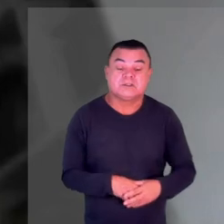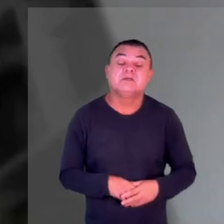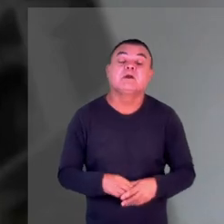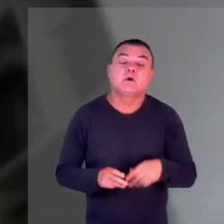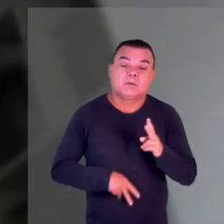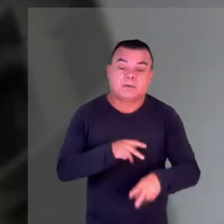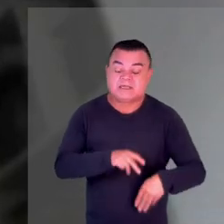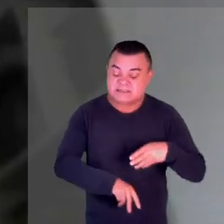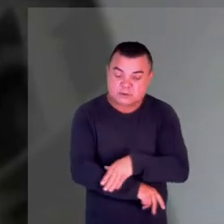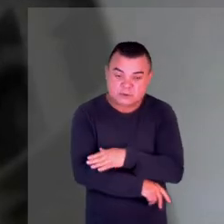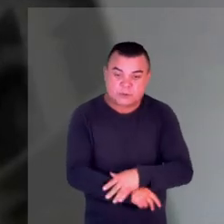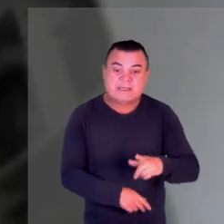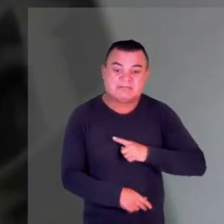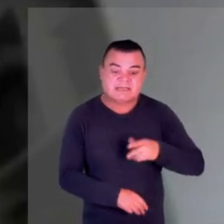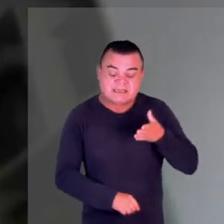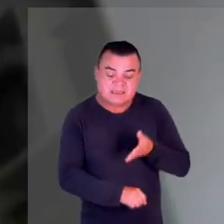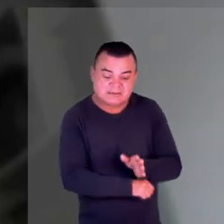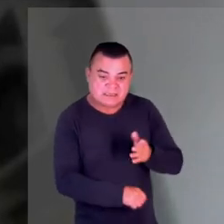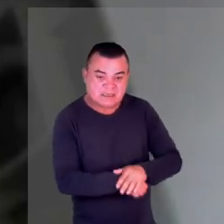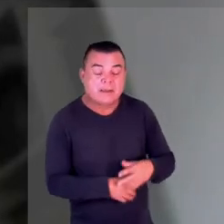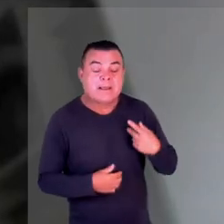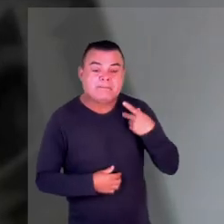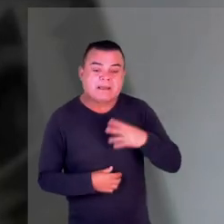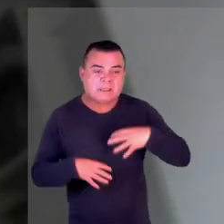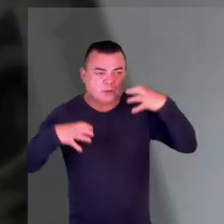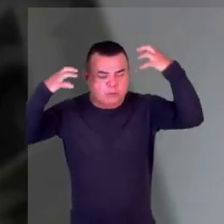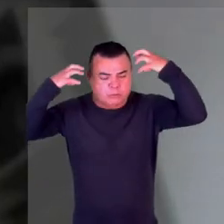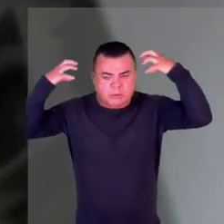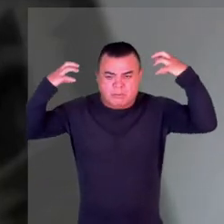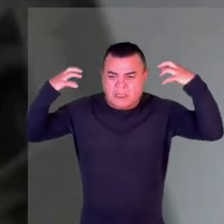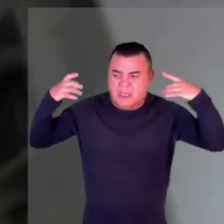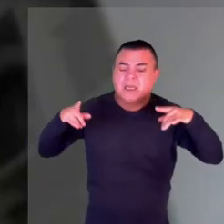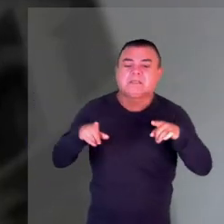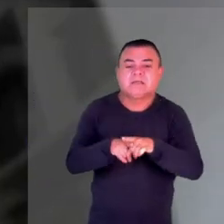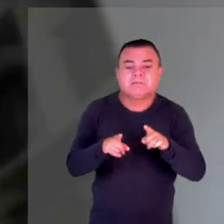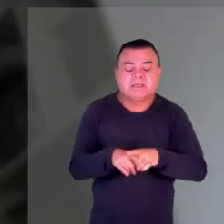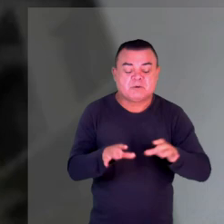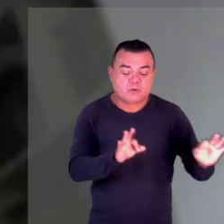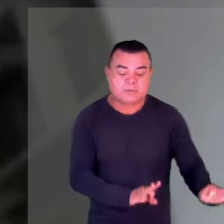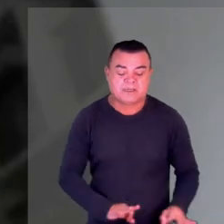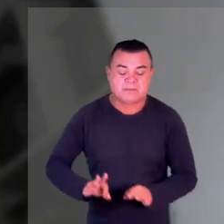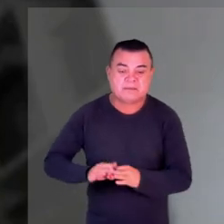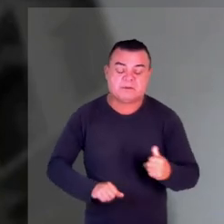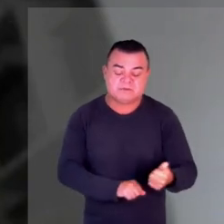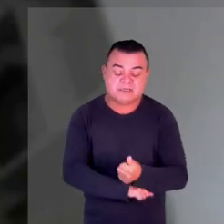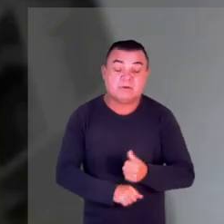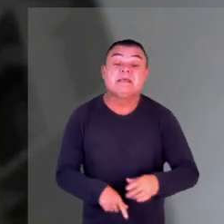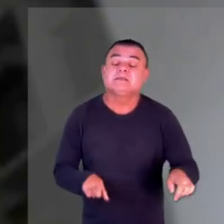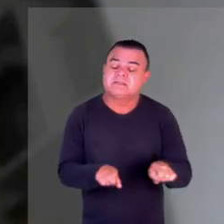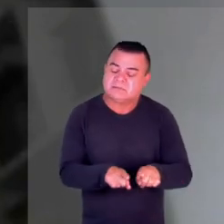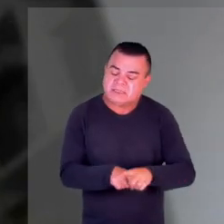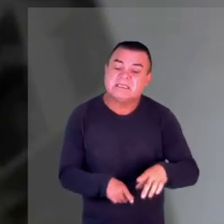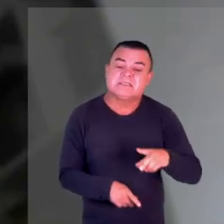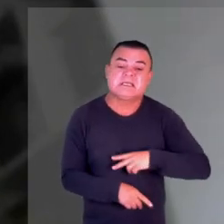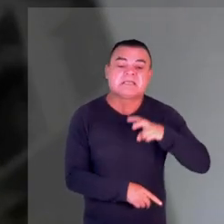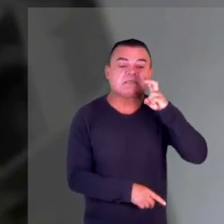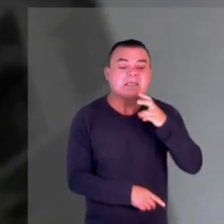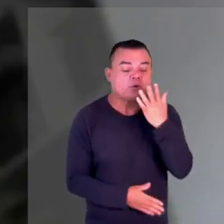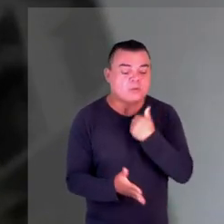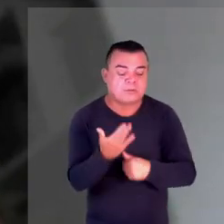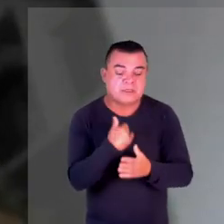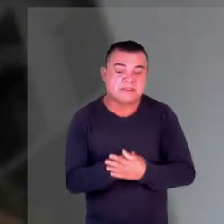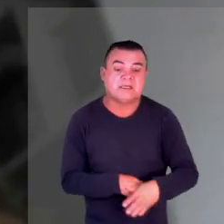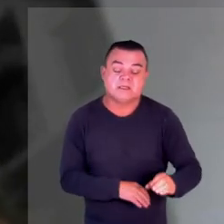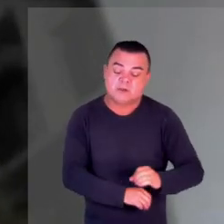acesso à possibilidade de tomar banho tem equipe profissional e também tem as cinco refeições oferecidas por dia então